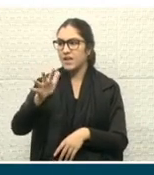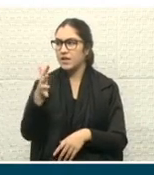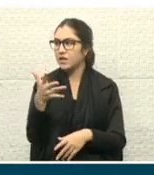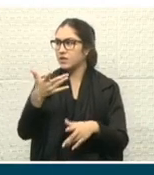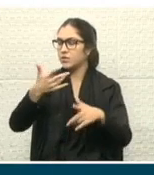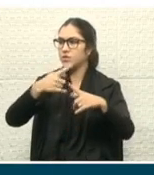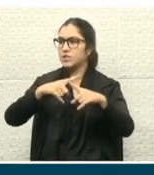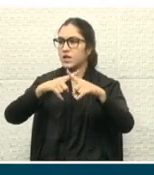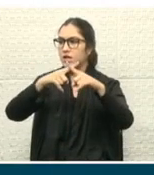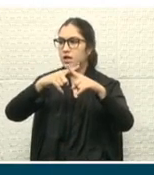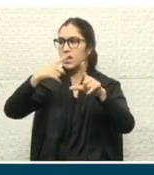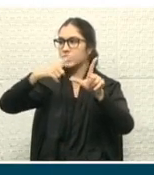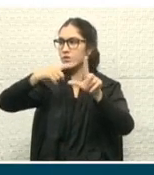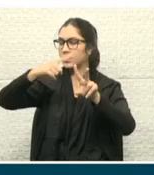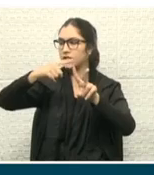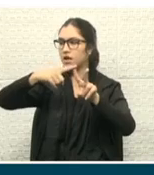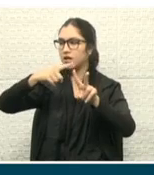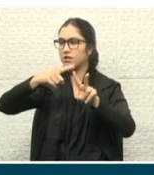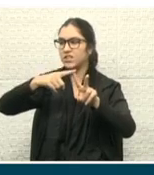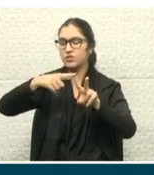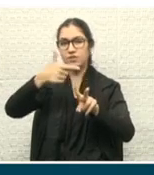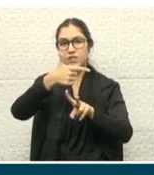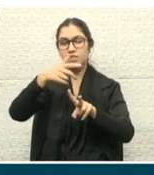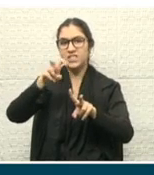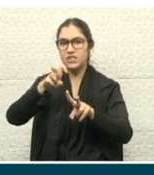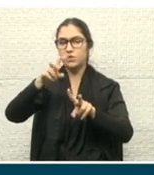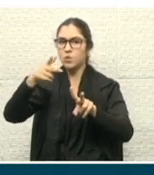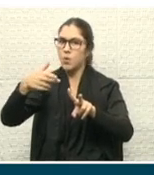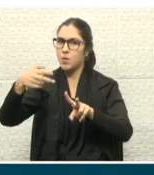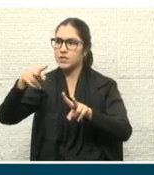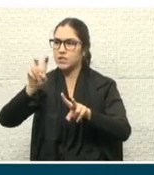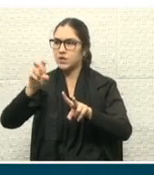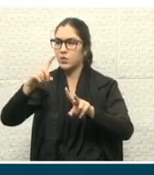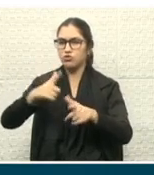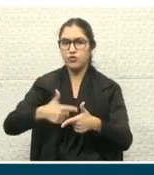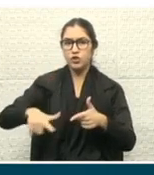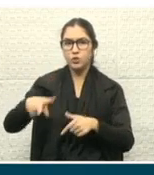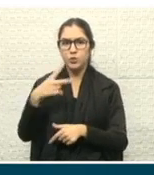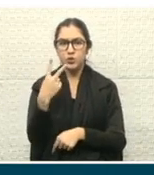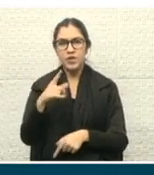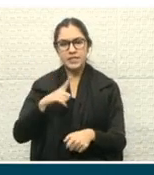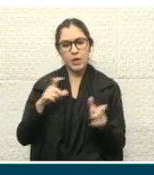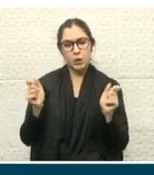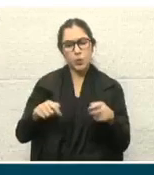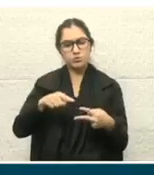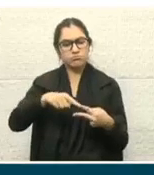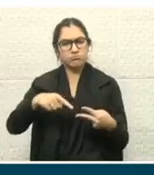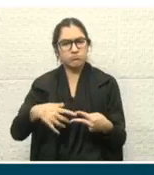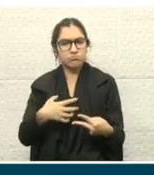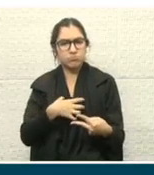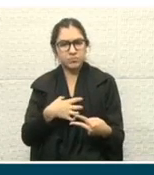quadrada de 25, que é igual a 5, dividido por 2. Então, nós temos duas possibilidades.